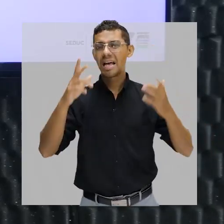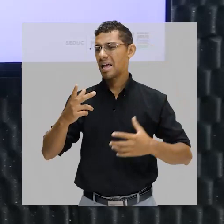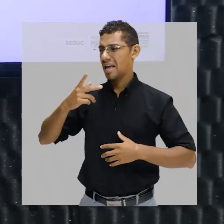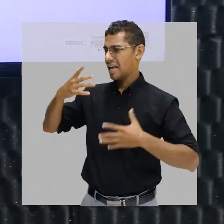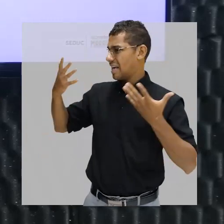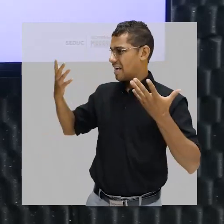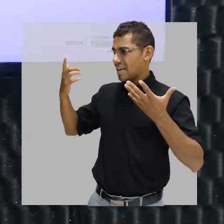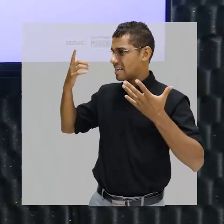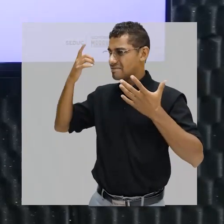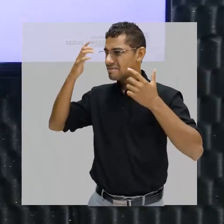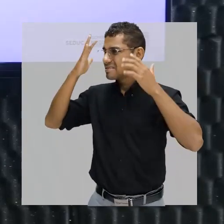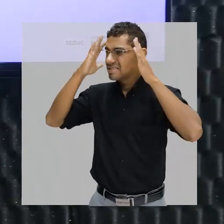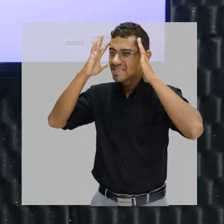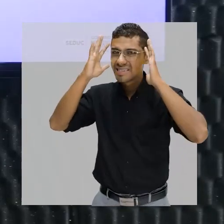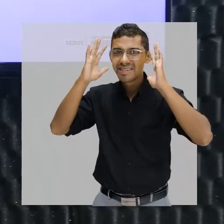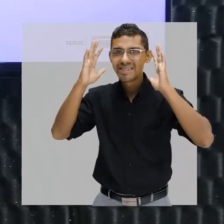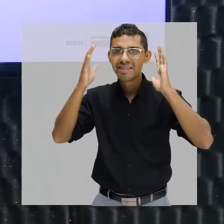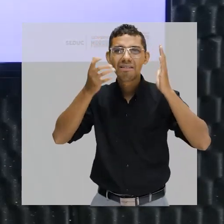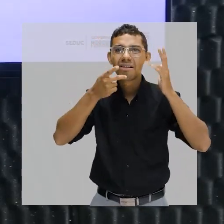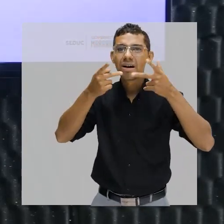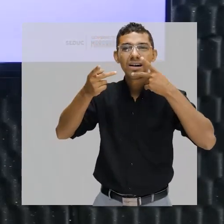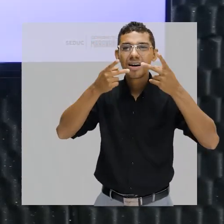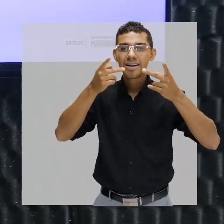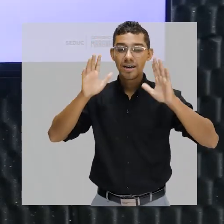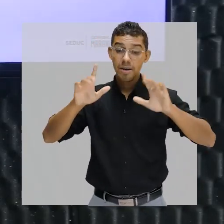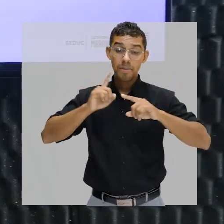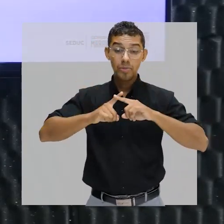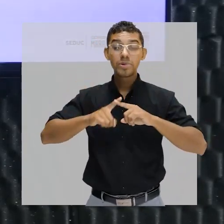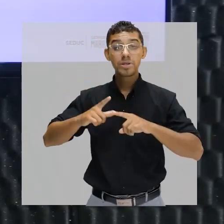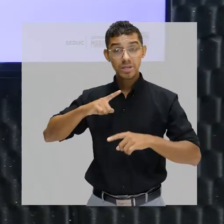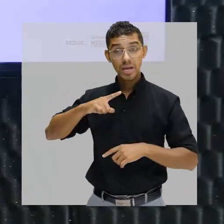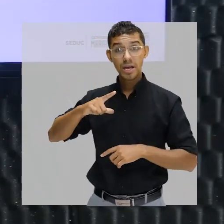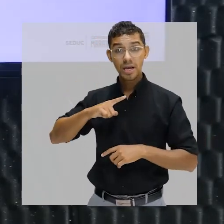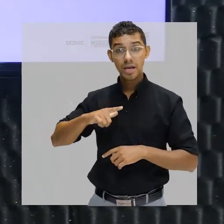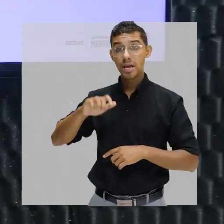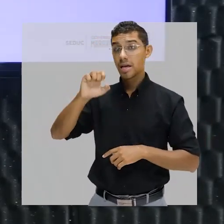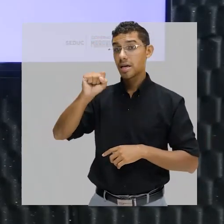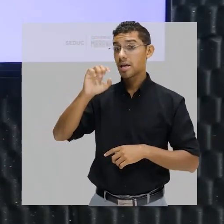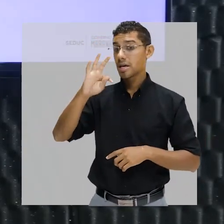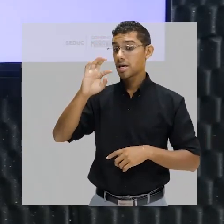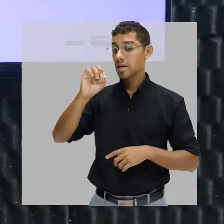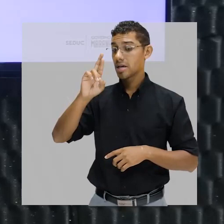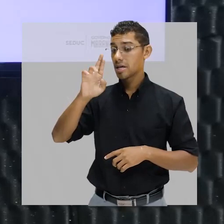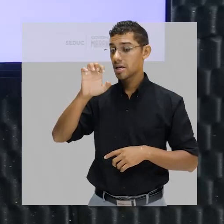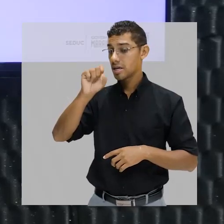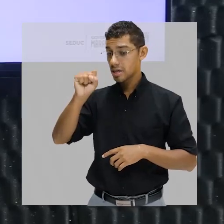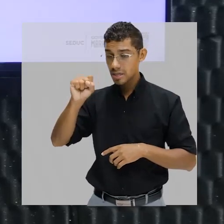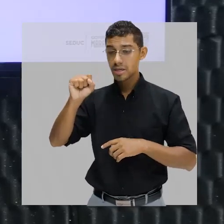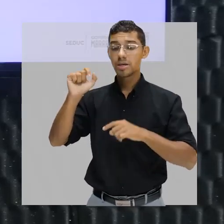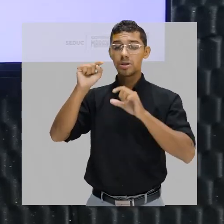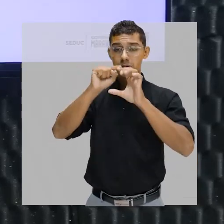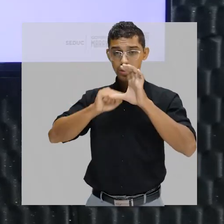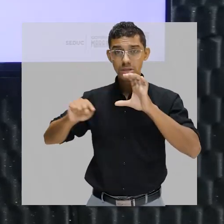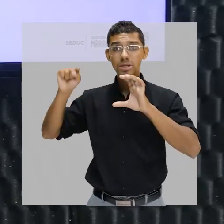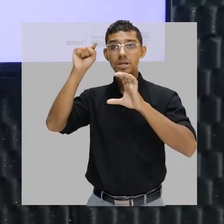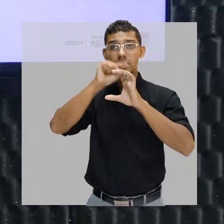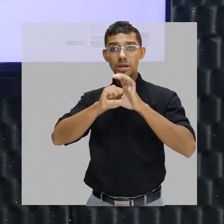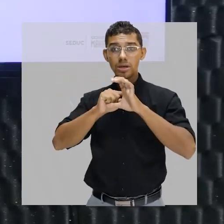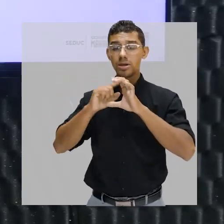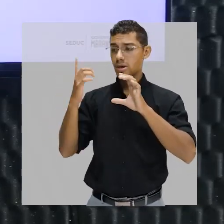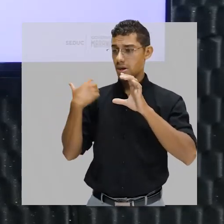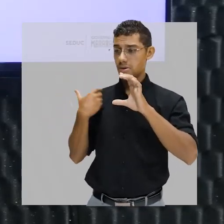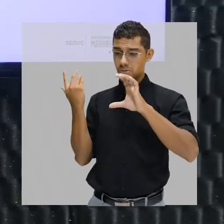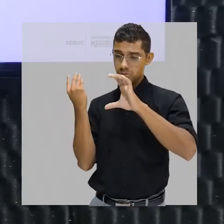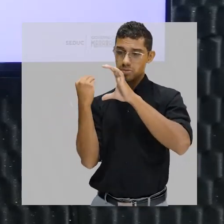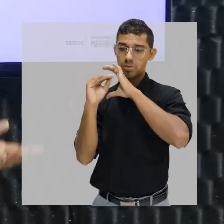vem à cabeça. Na verdade, falam, né? Porque a gente tem os stories, nós temos aquelas imagens em tempo real que as pessoas gostam de colocar,